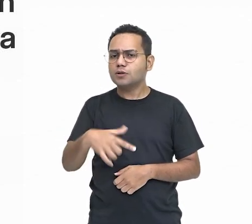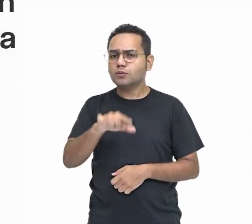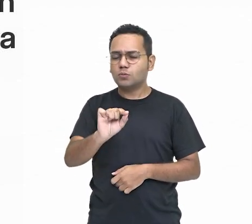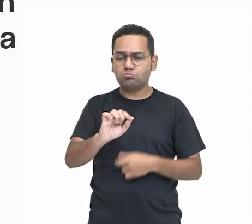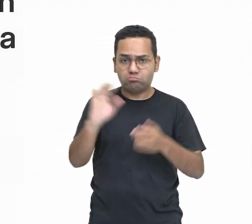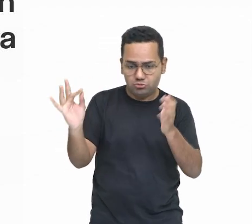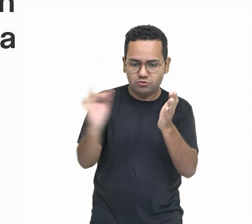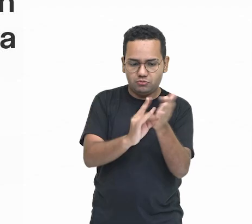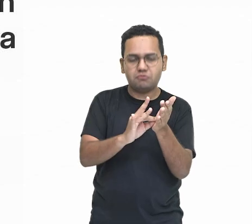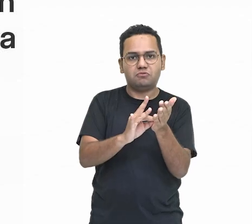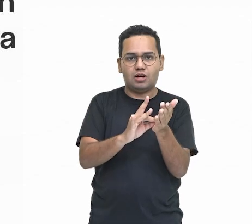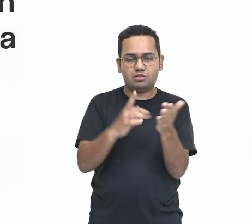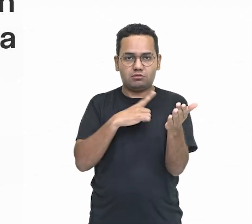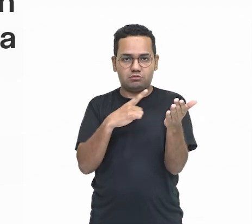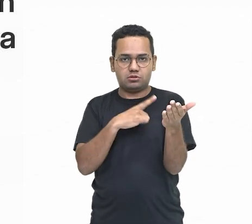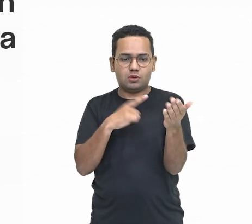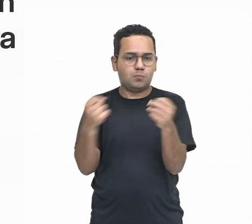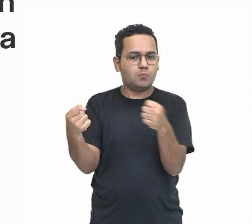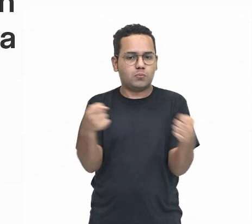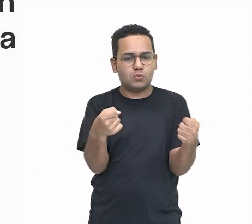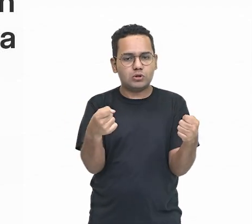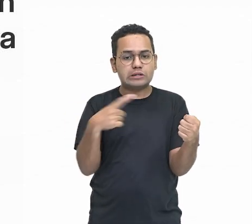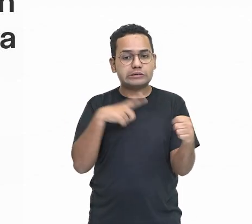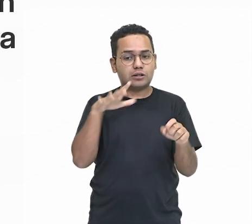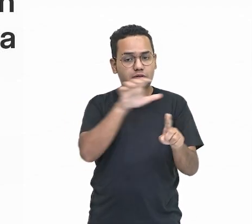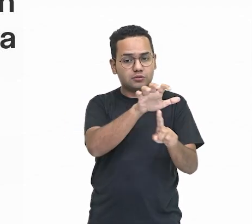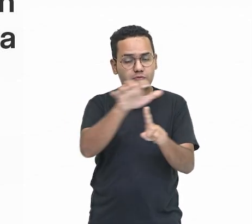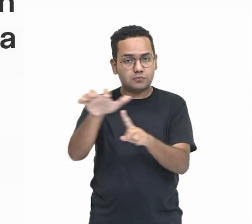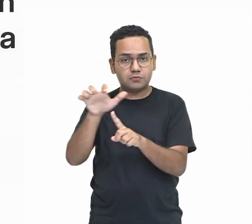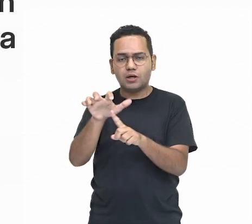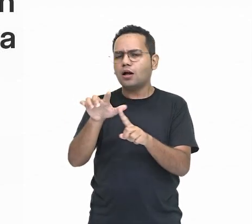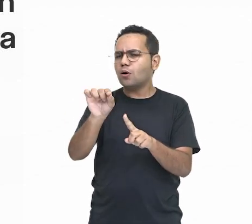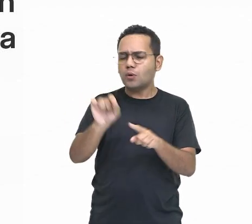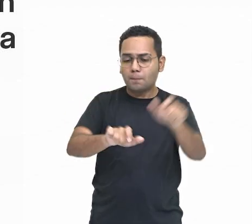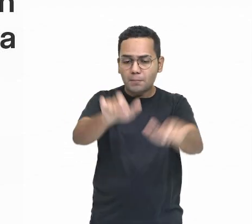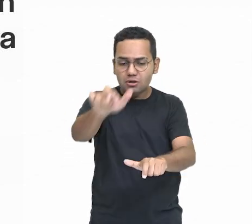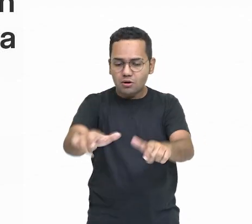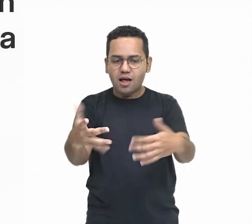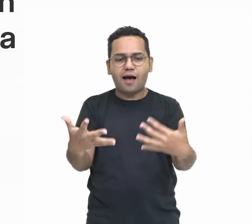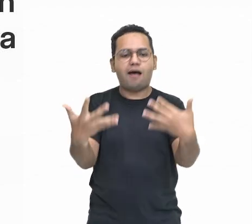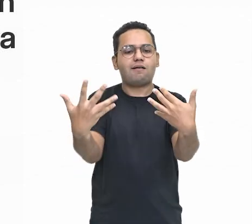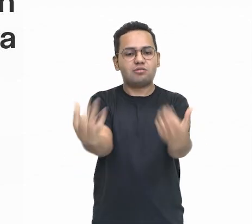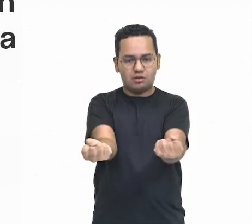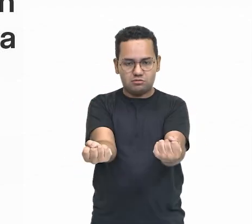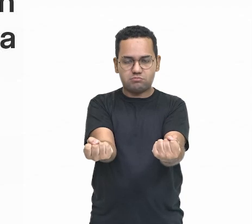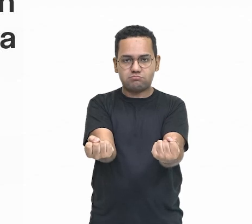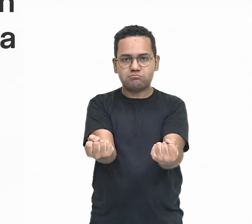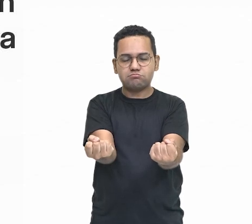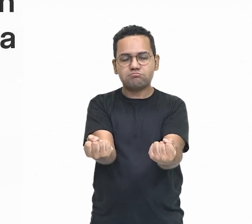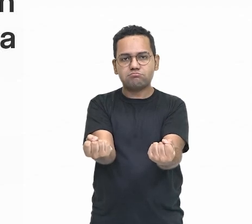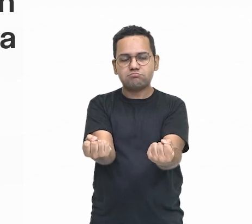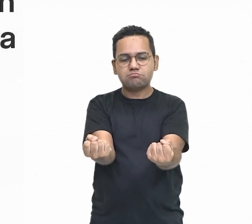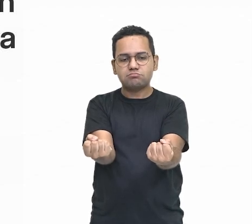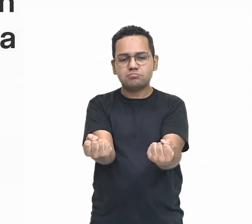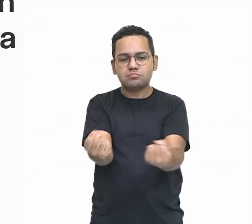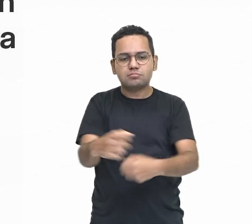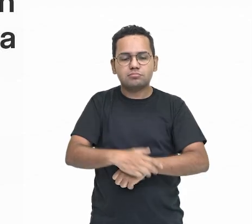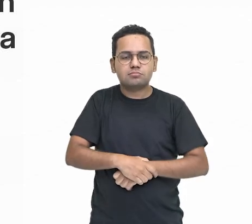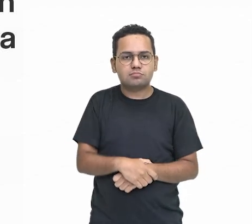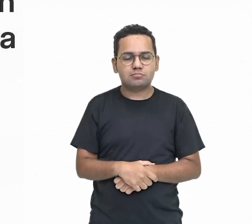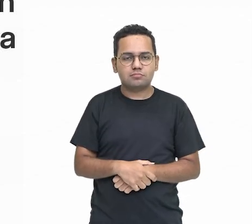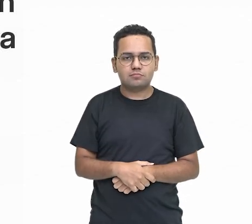legítimas quando a influência exercida é aceita por aqueles que